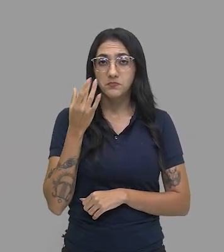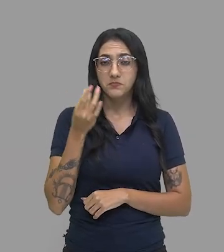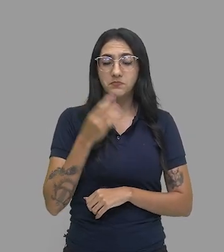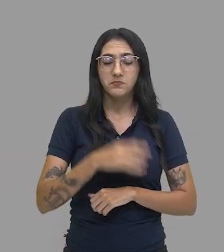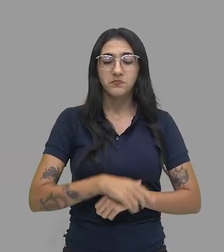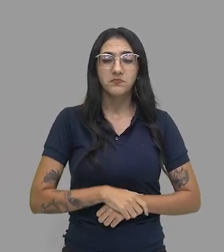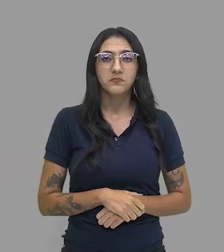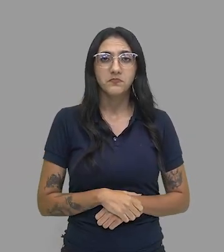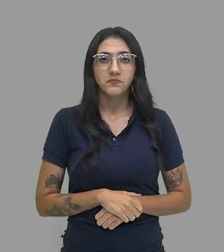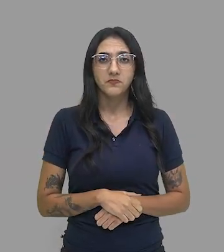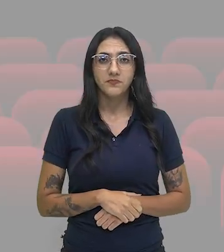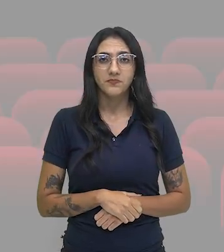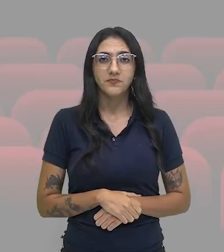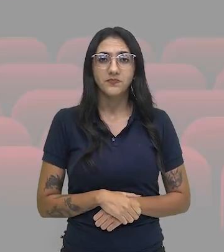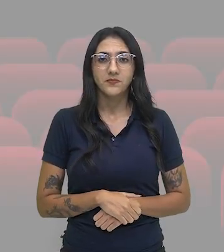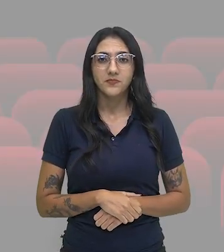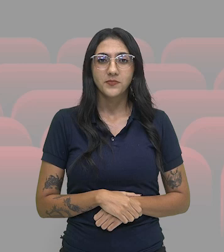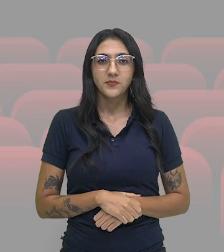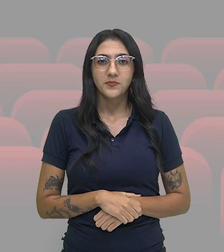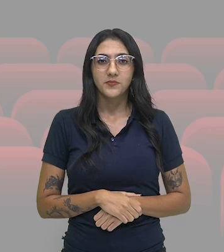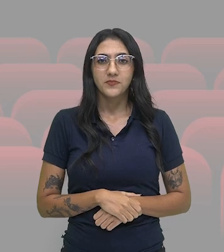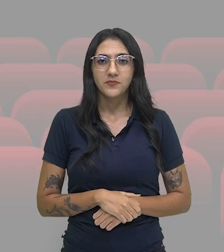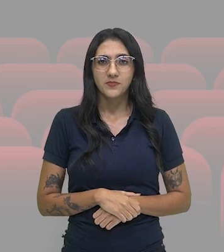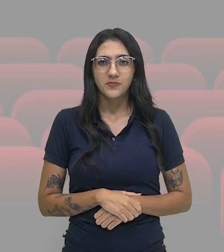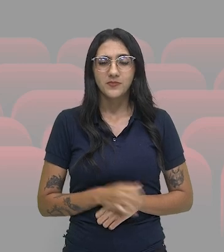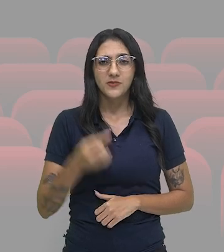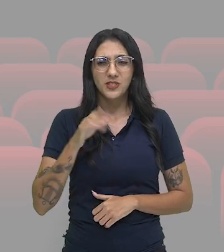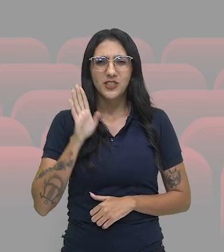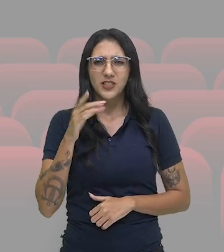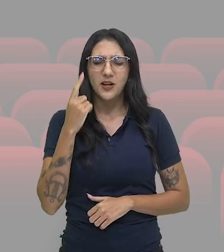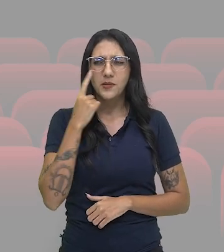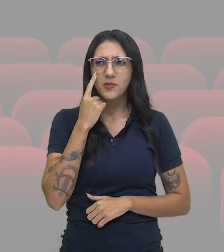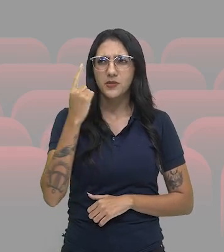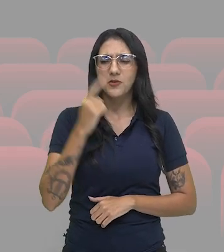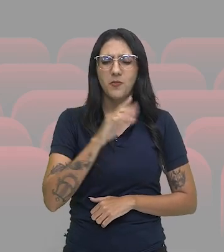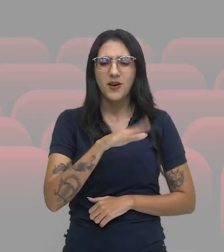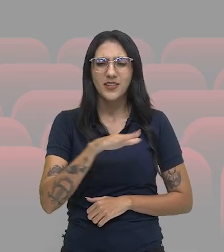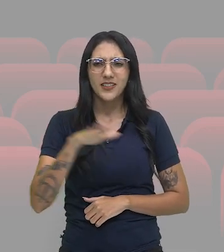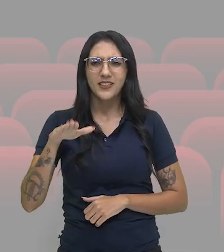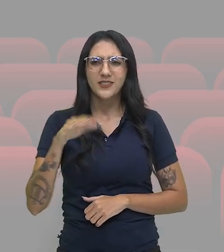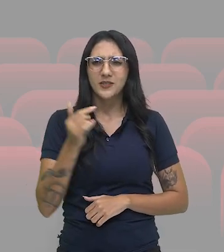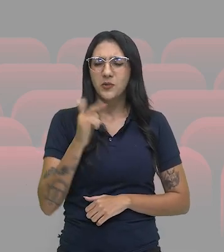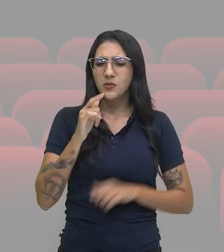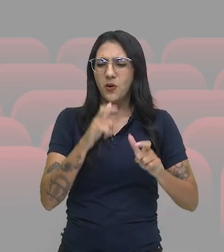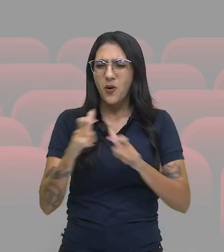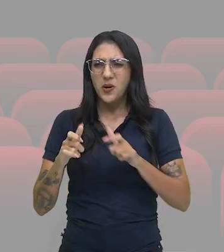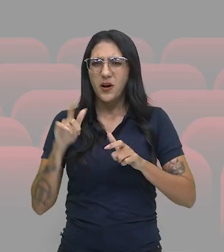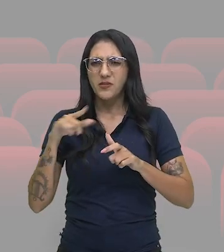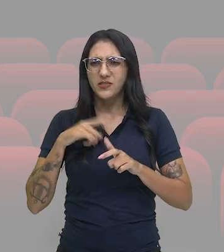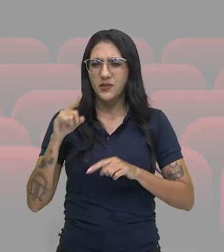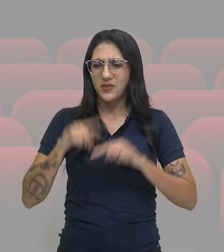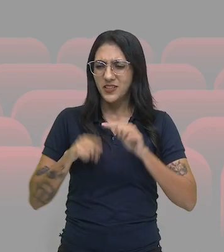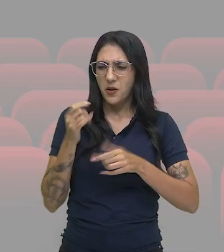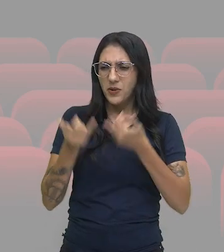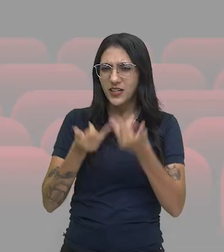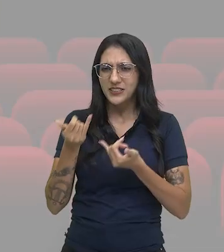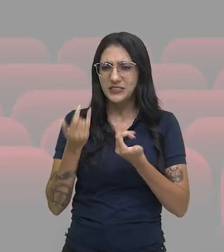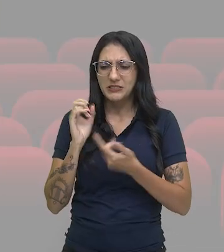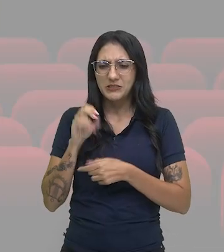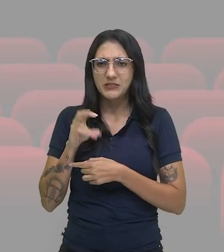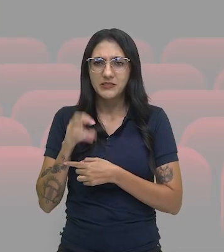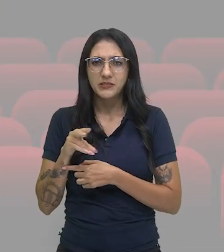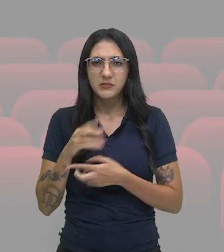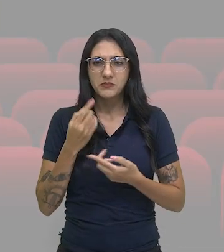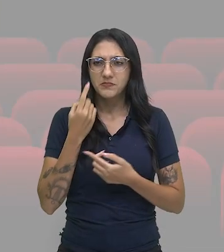assistir. Você já imaginou as crianças em algum lugar deste mundo cujo brinquedo é lixo eletrônico tóxico? Este menino